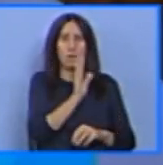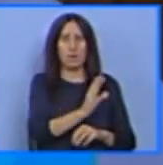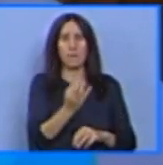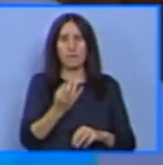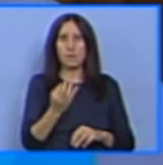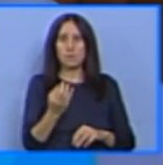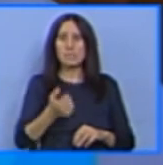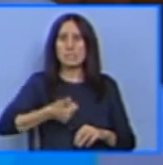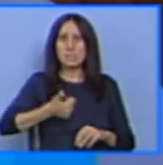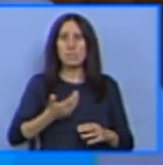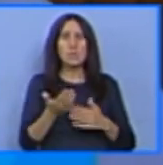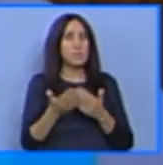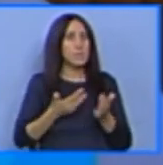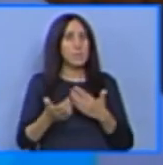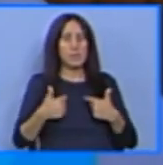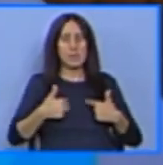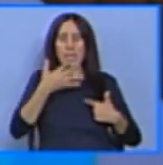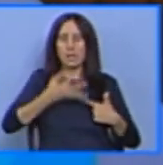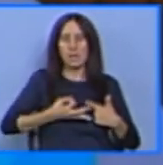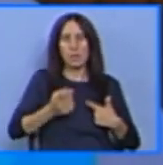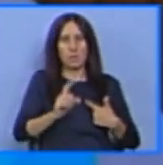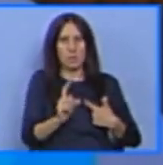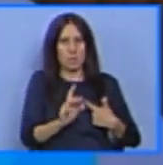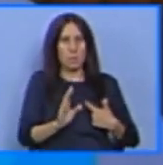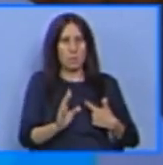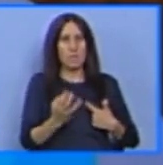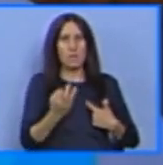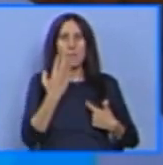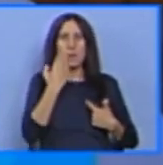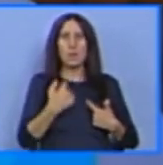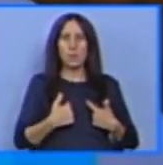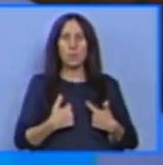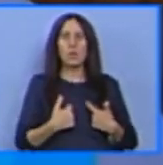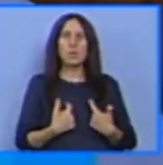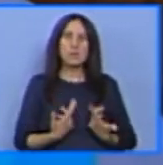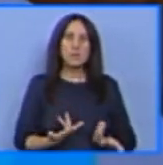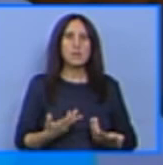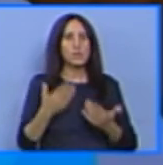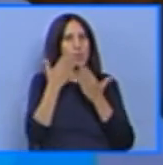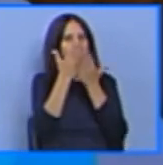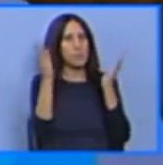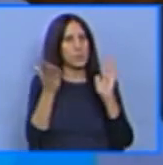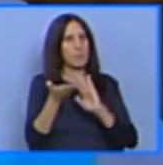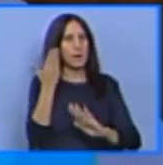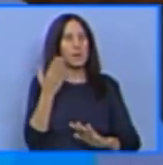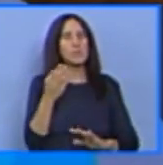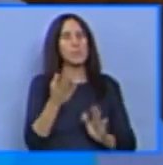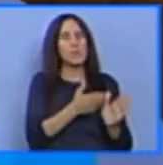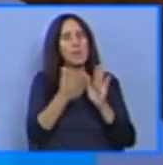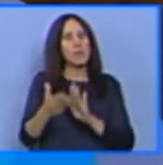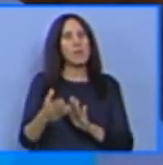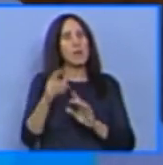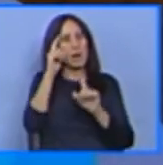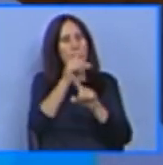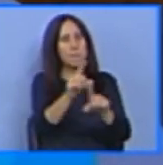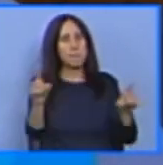são cruciais, independentemente de ser crente ou não, e, portanto, eu acho que há uma maior abertura. Acho que também há algum reconhecimento de que, de